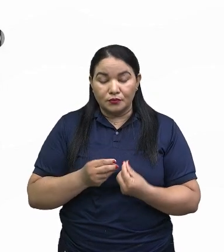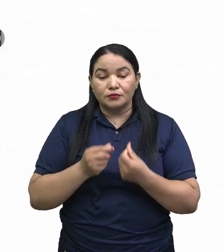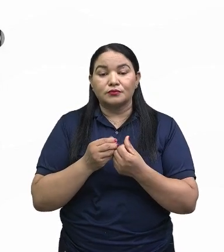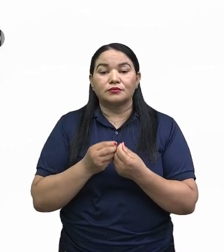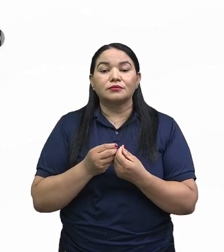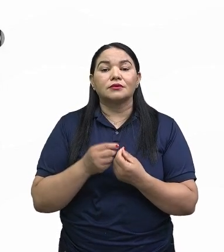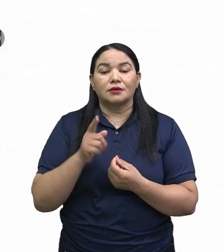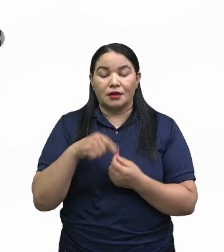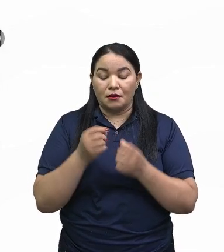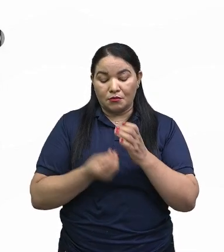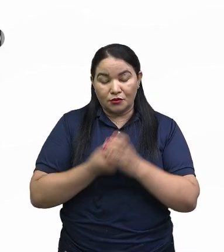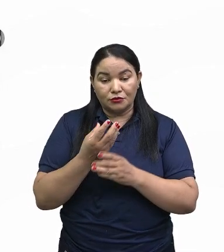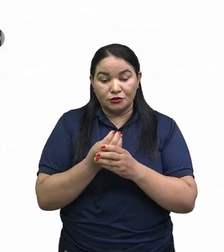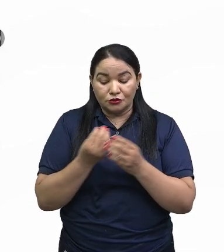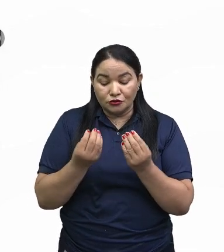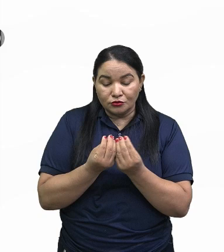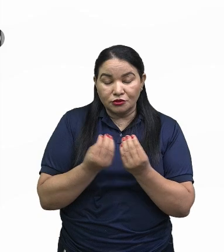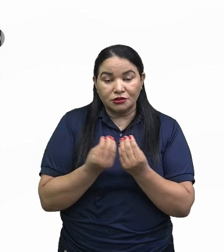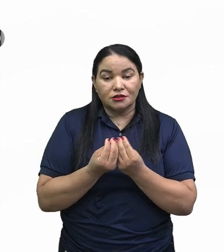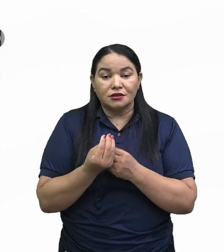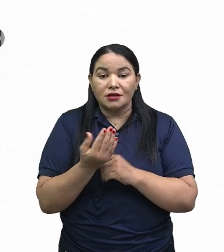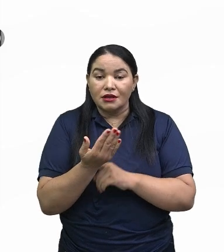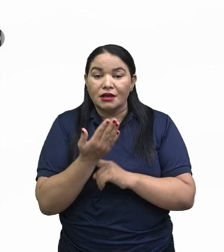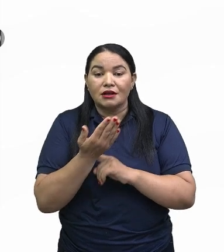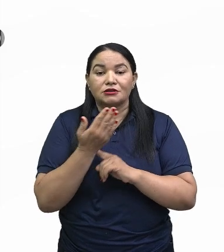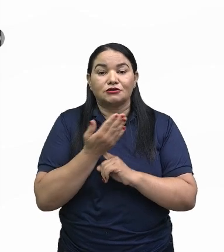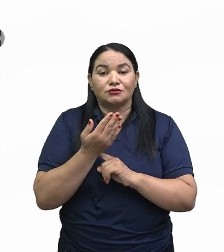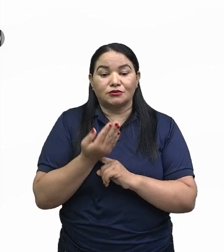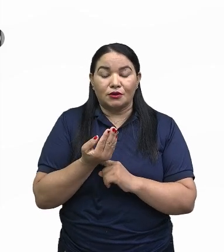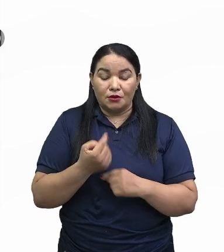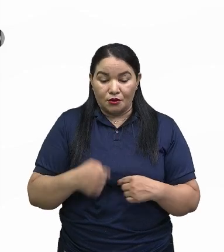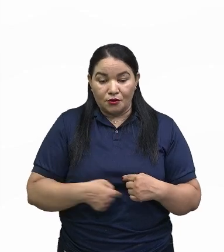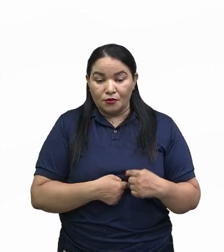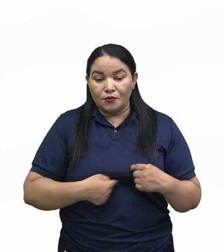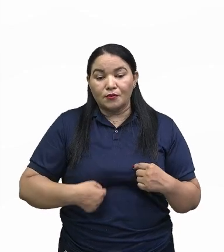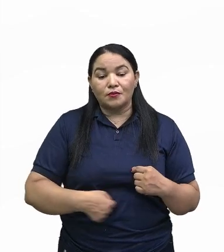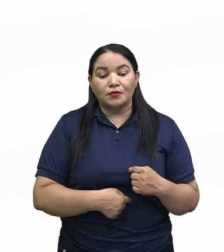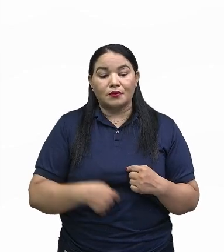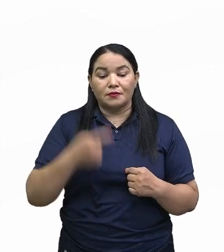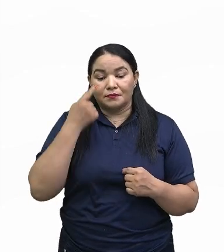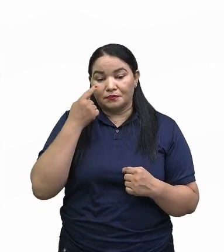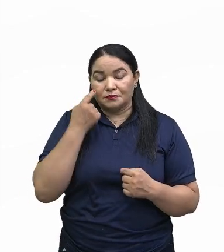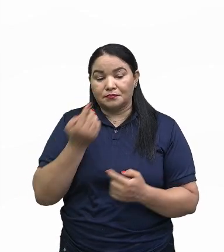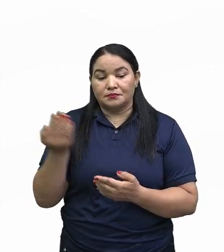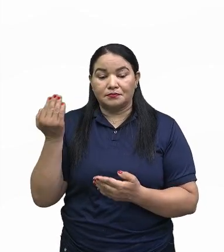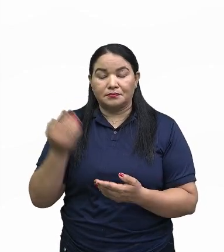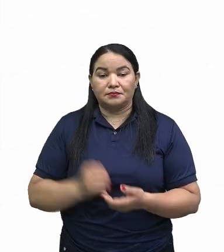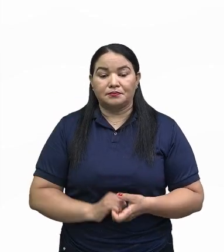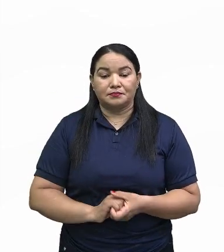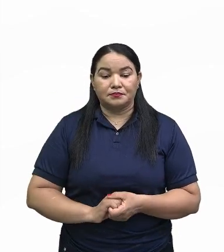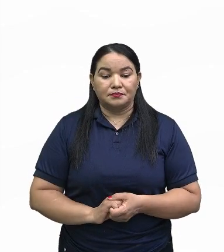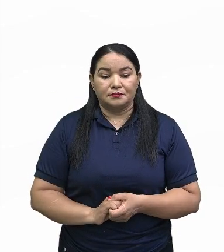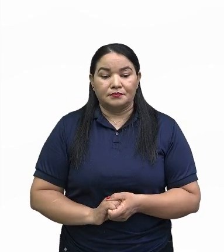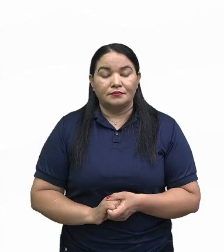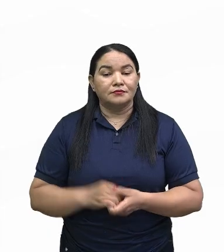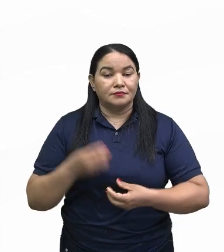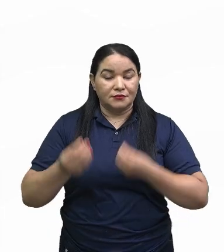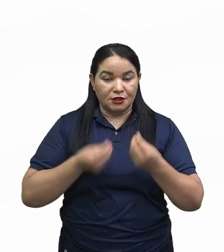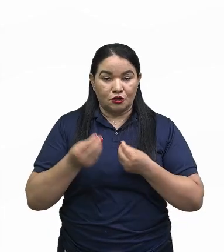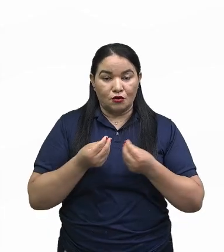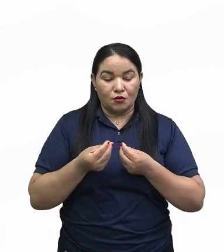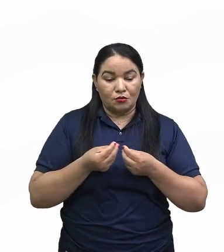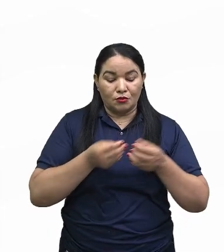produzir substâncias que vão nos ajudar nessa digestão. Vamos observar aí na próxima imagem como está organizado aí o nosso